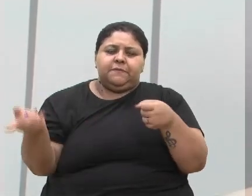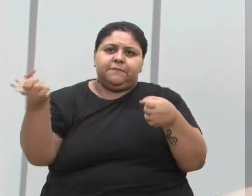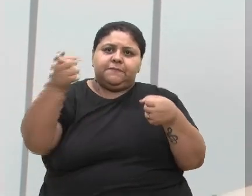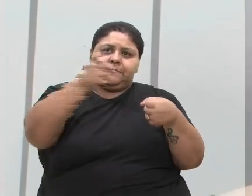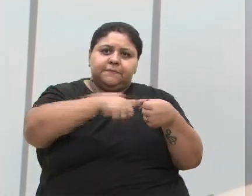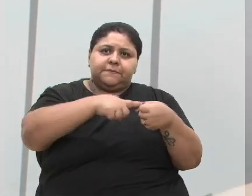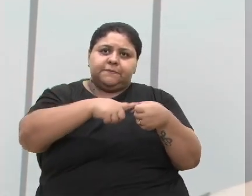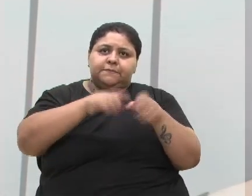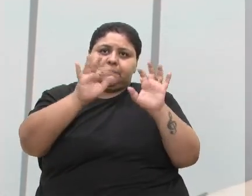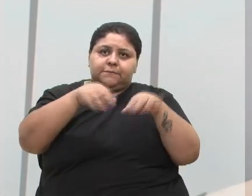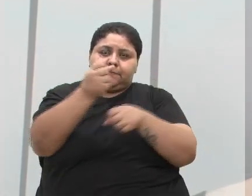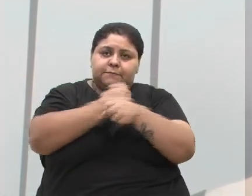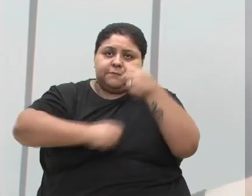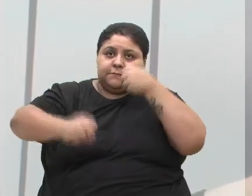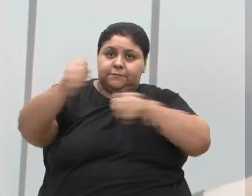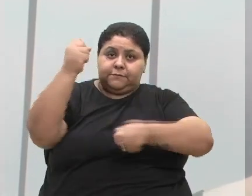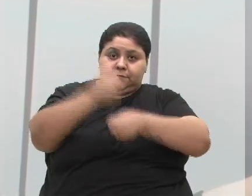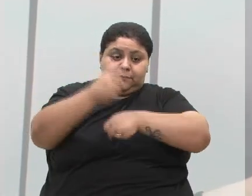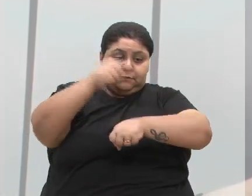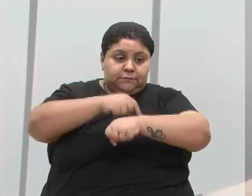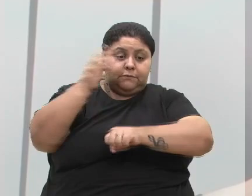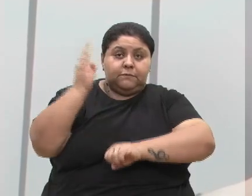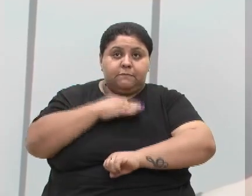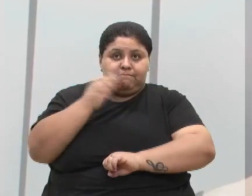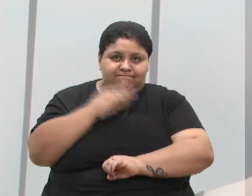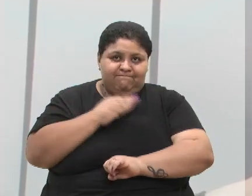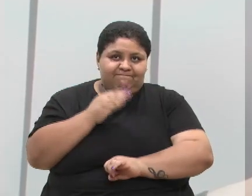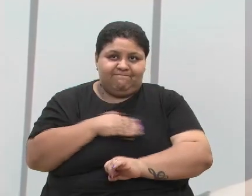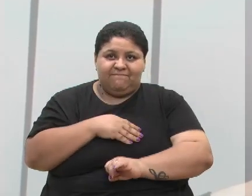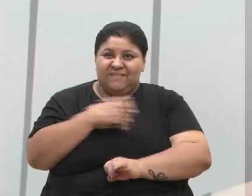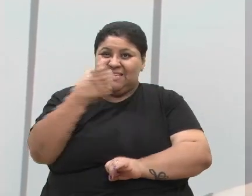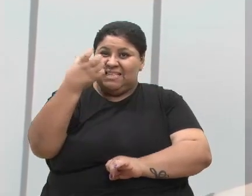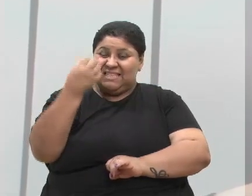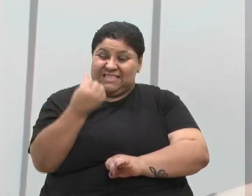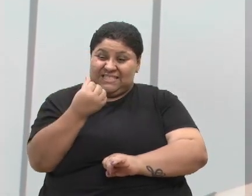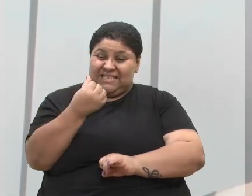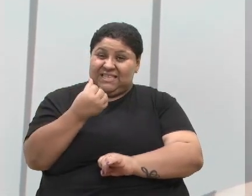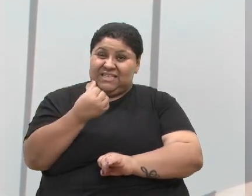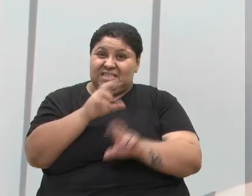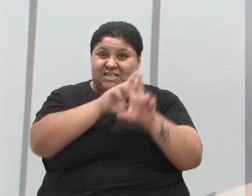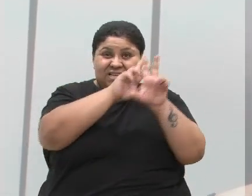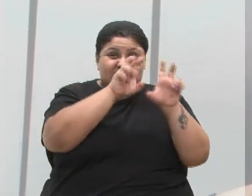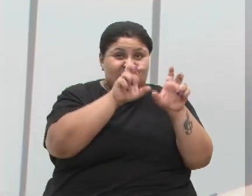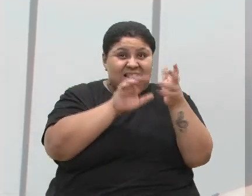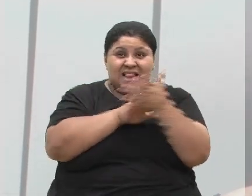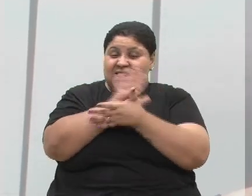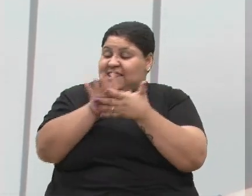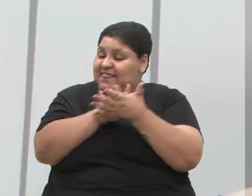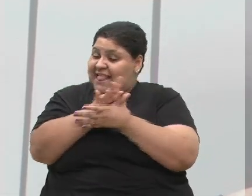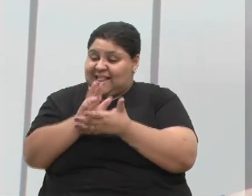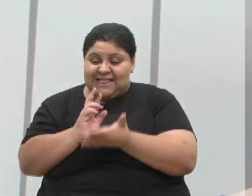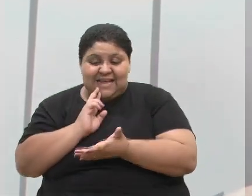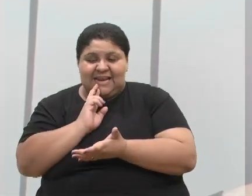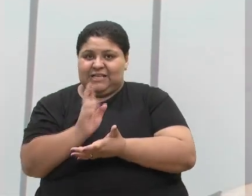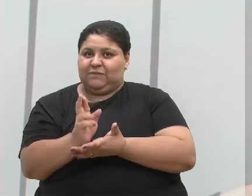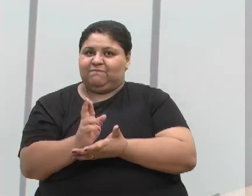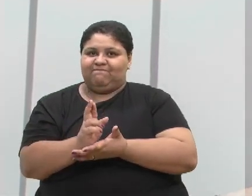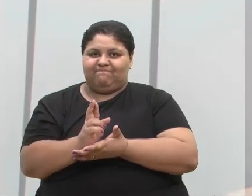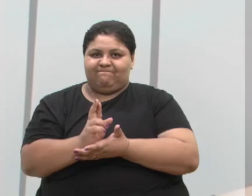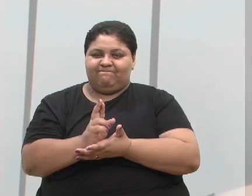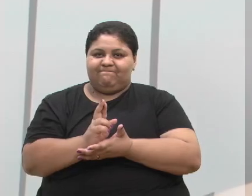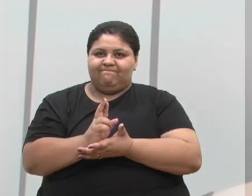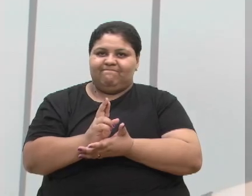ano passado, em tempo hábil, mas muito vagas. Das 6 questões, nenhuma foi respondida de